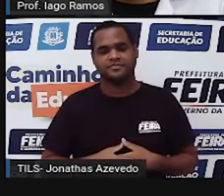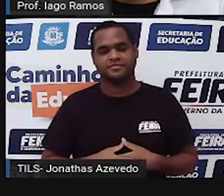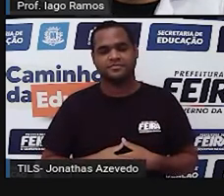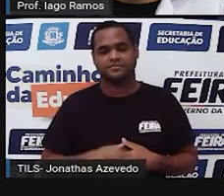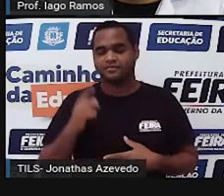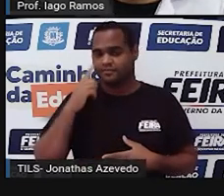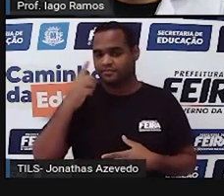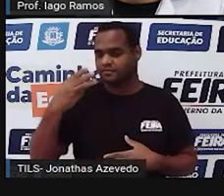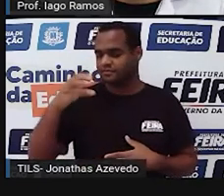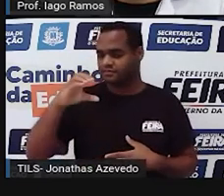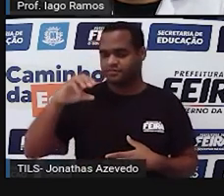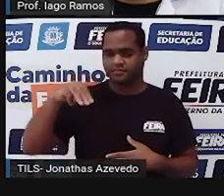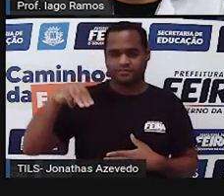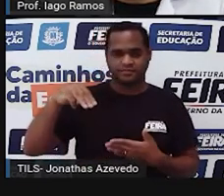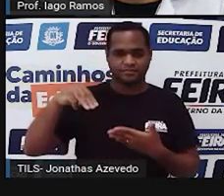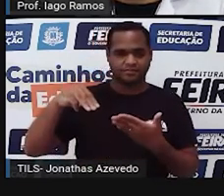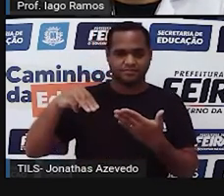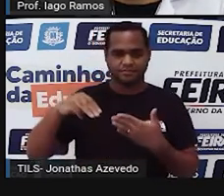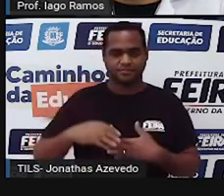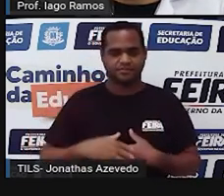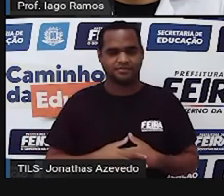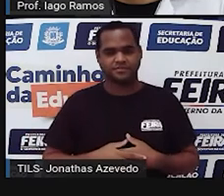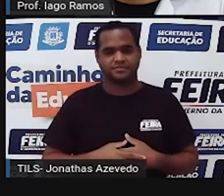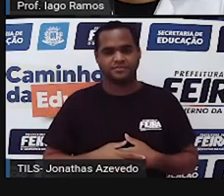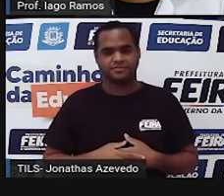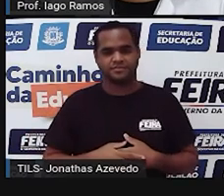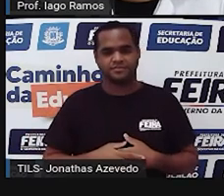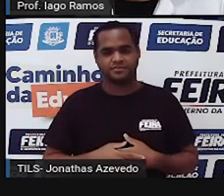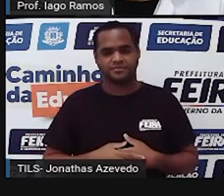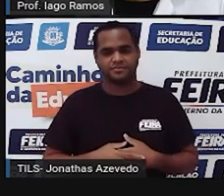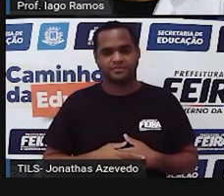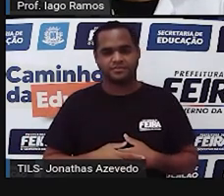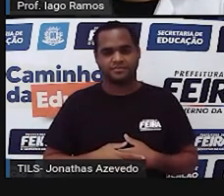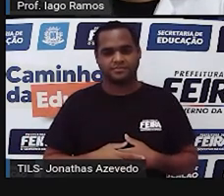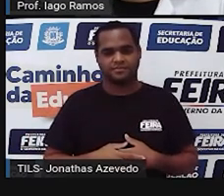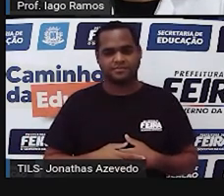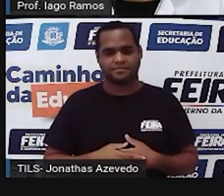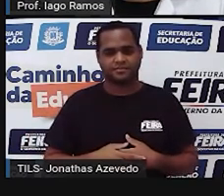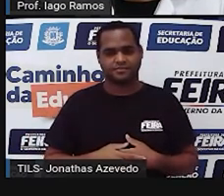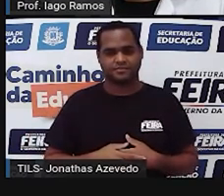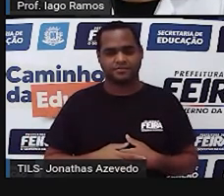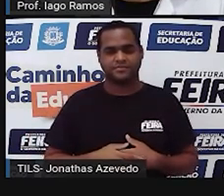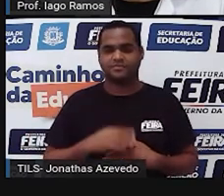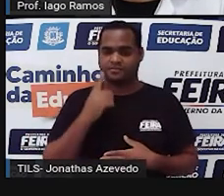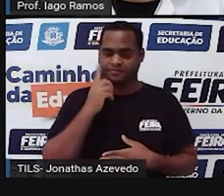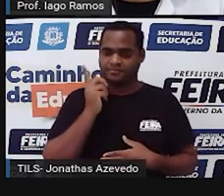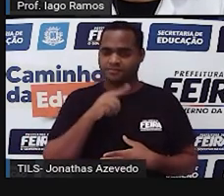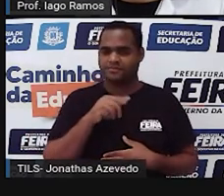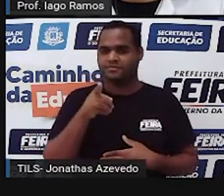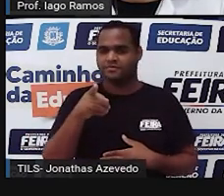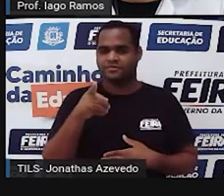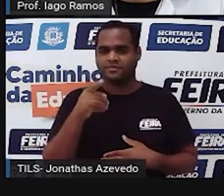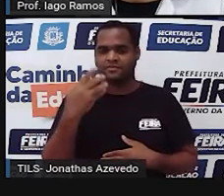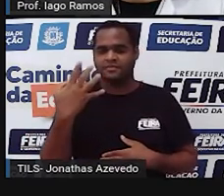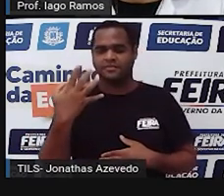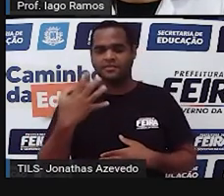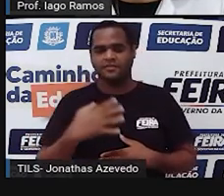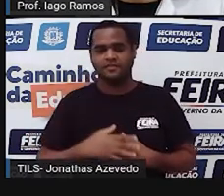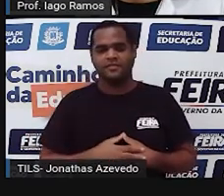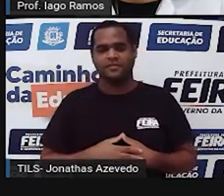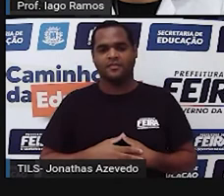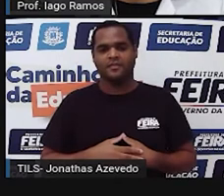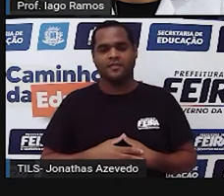e depois eu vou pegar o lado três vou colar com lado quatro vou deixar também